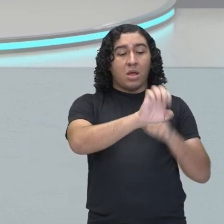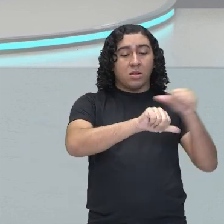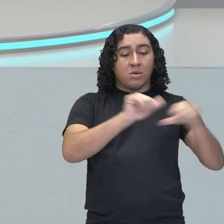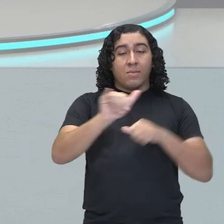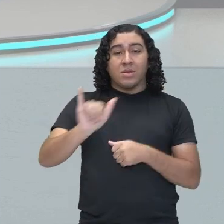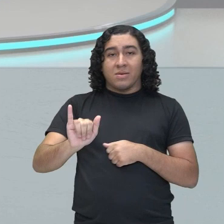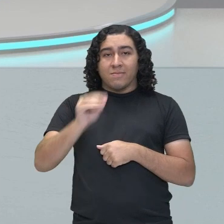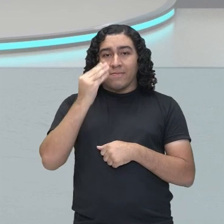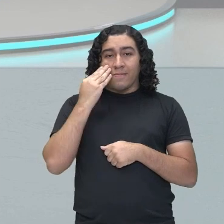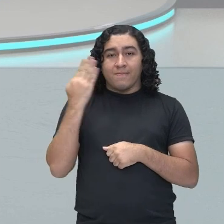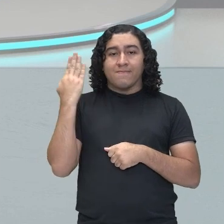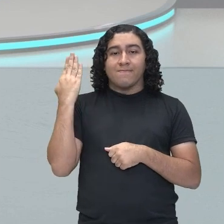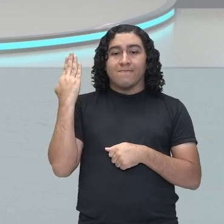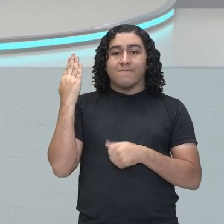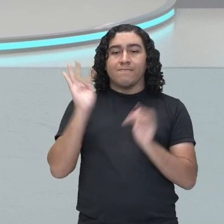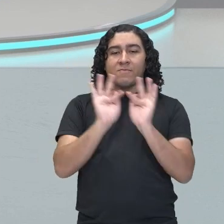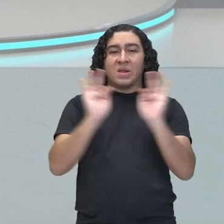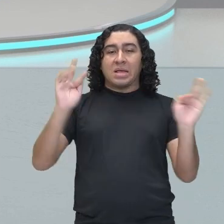vamoso